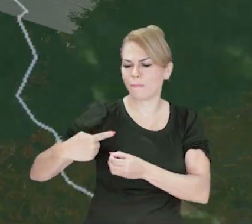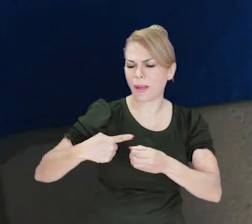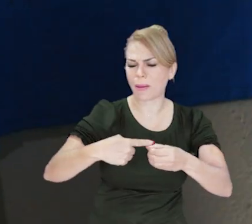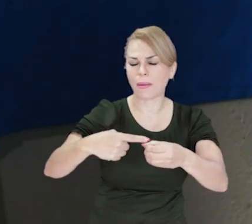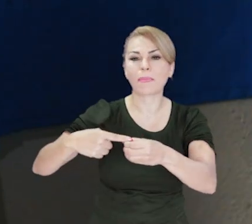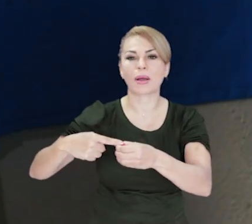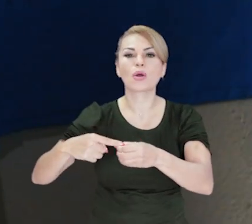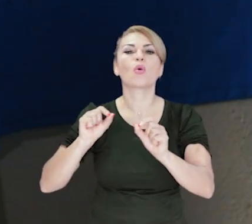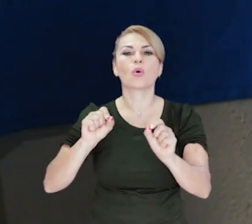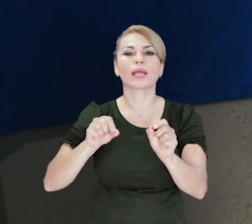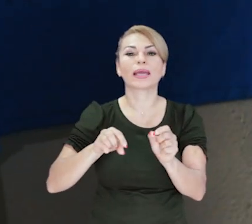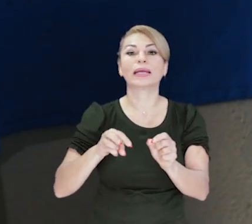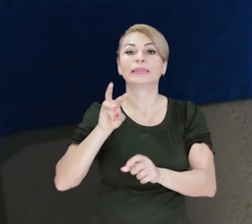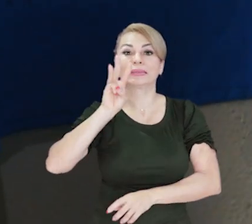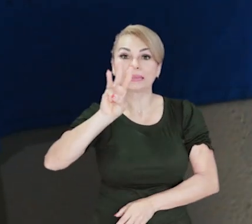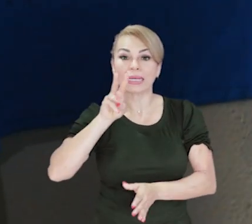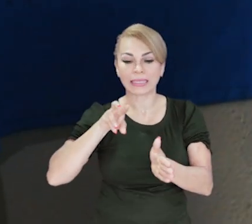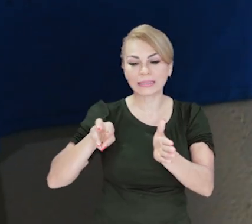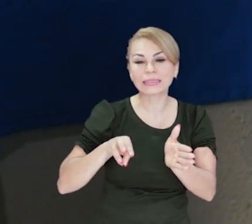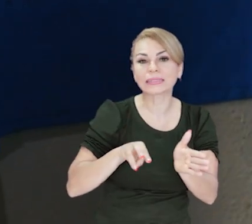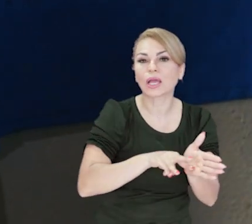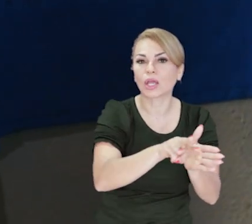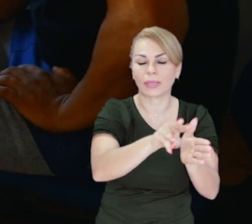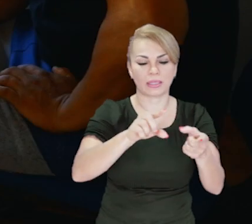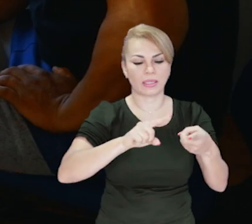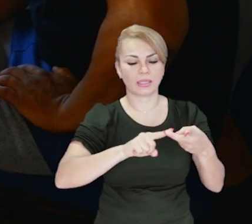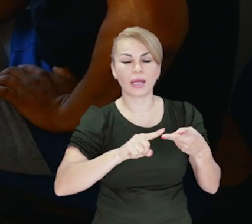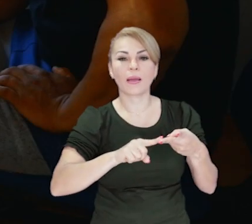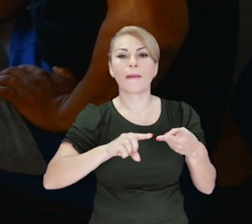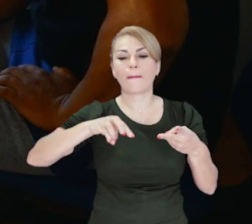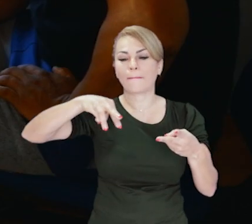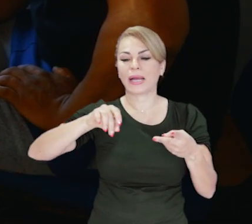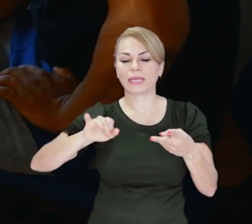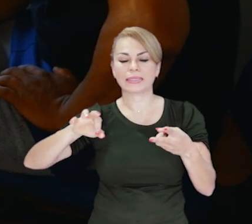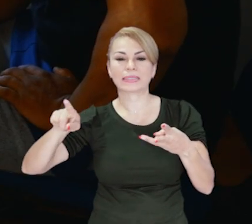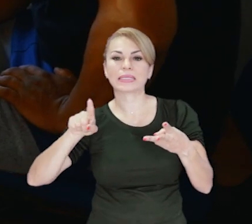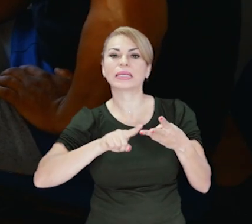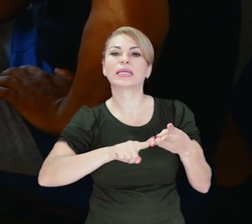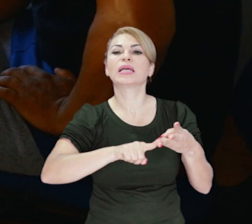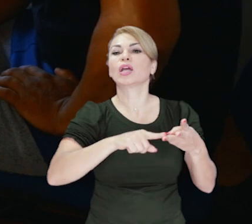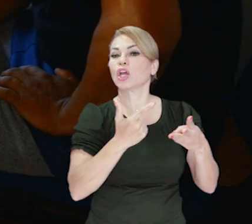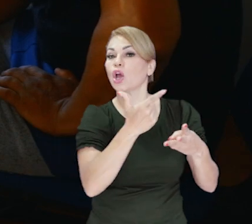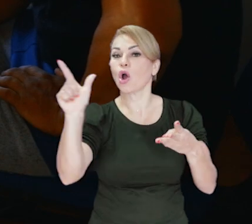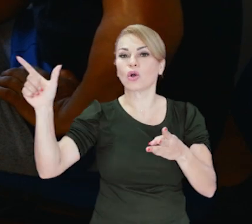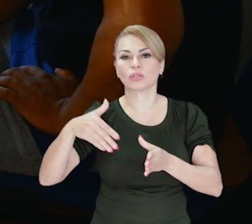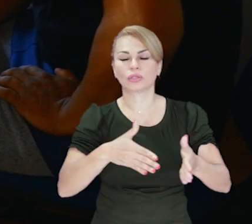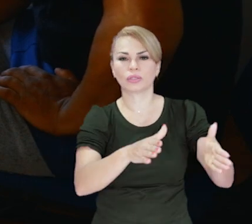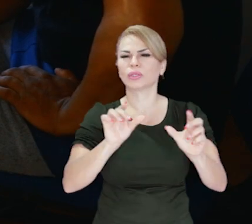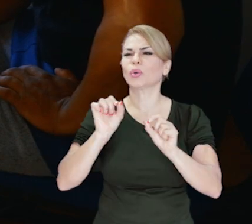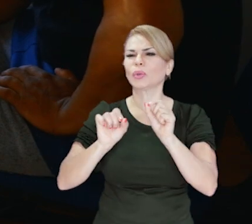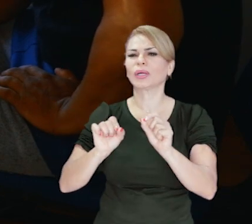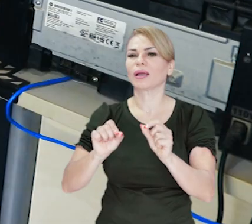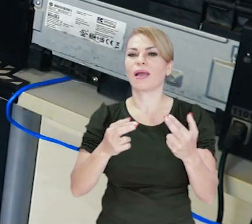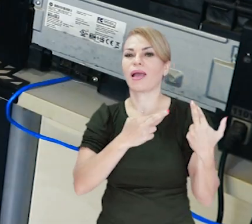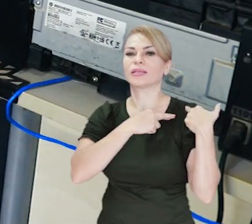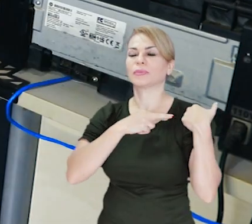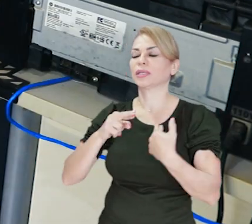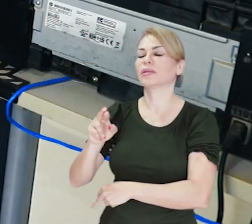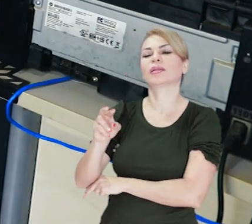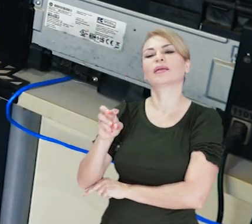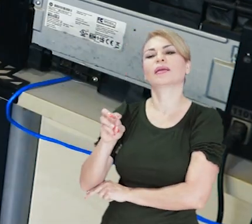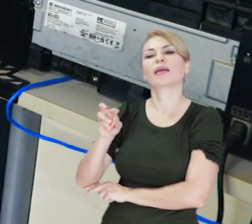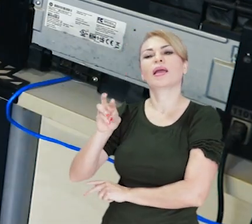Maici. Quem vive lá é o Nivaldo, que cuida dos filhos e da vida nas atividades disponíveis, a agricultura e a pesca